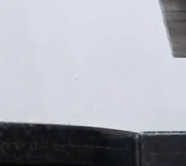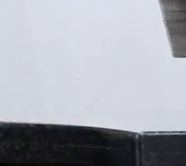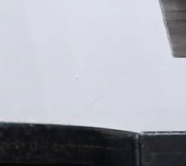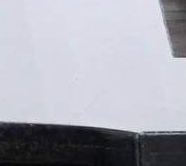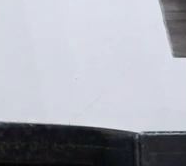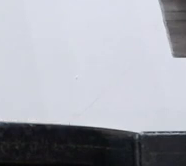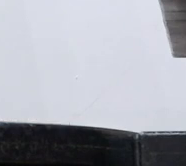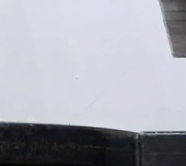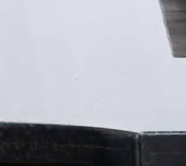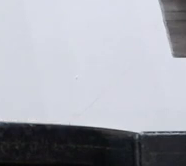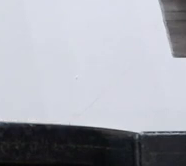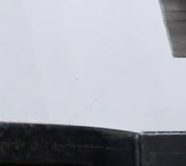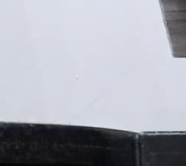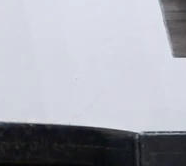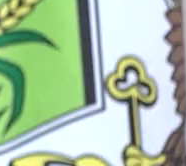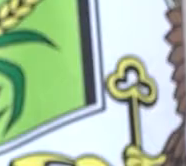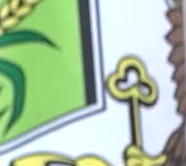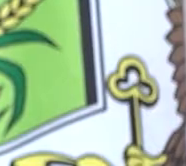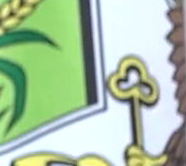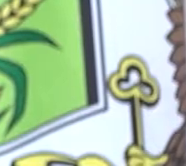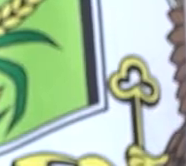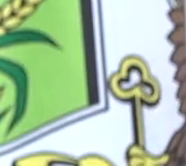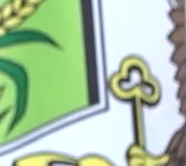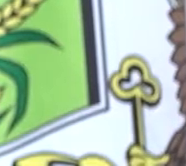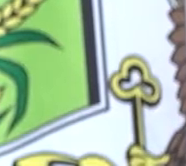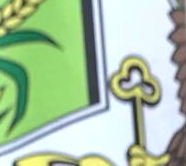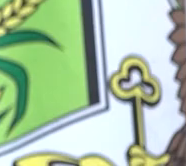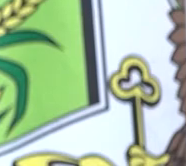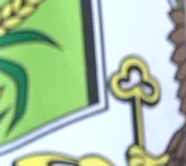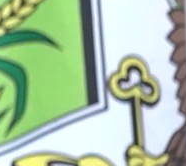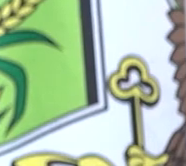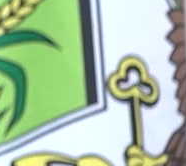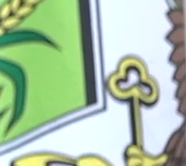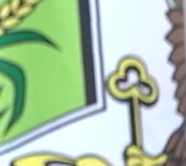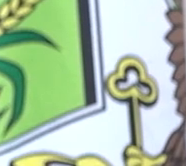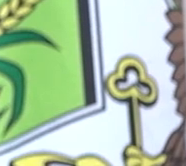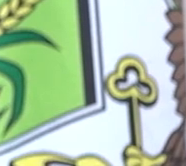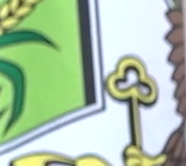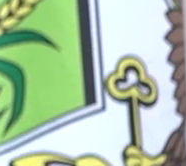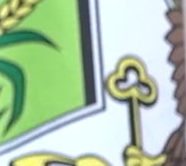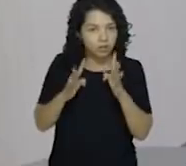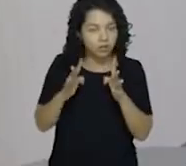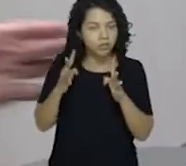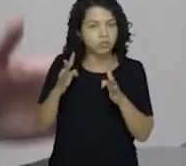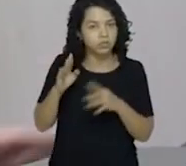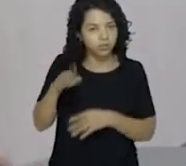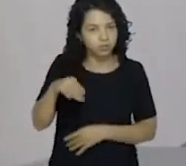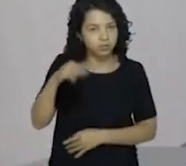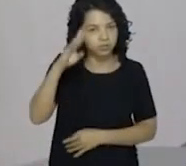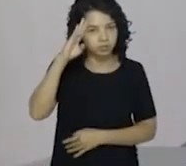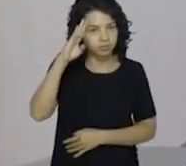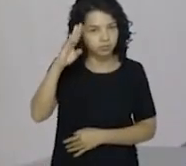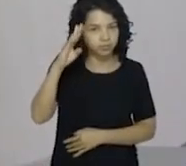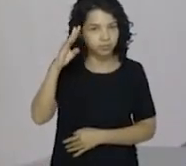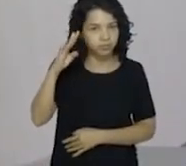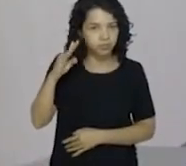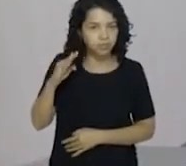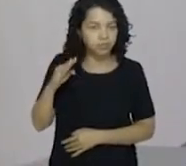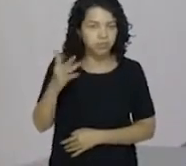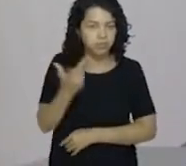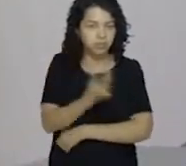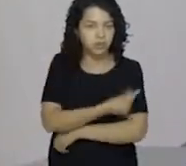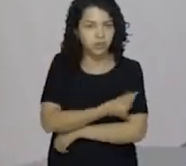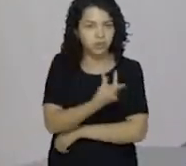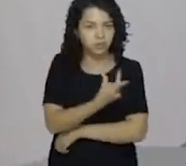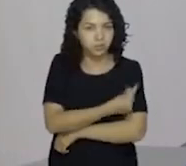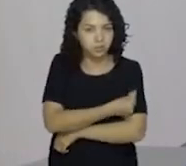a baixa imunização da população que contribui para a superlotação dos hospitais a questão da imunização é